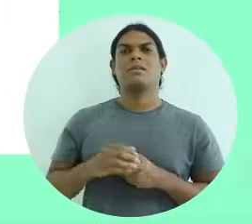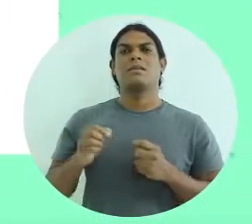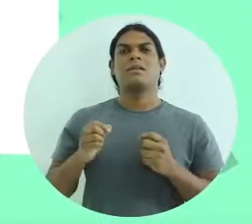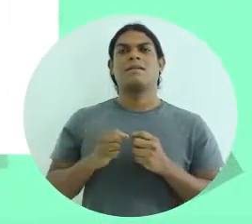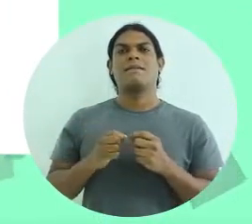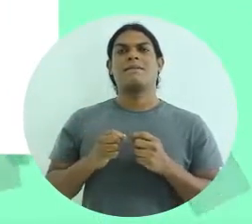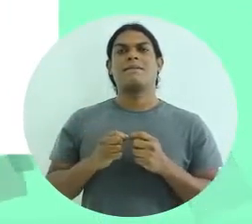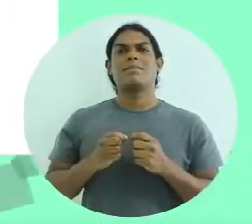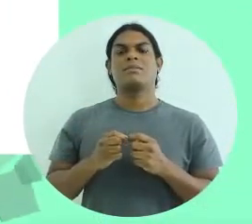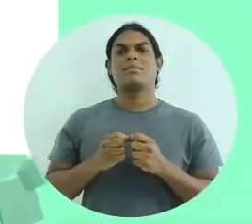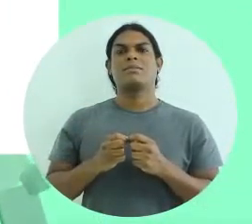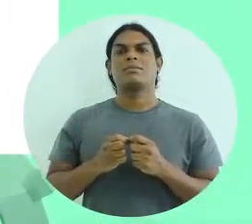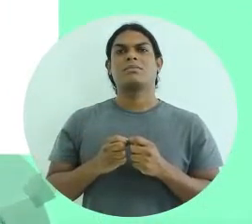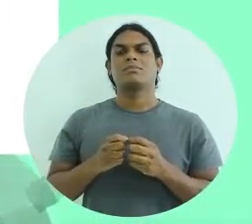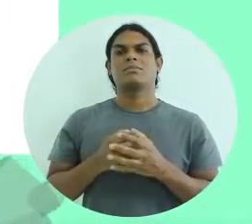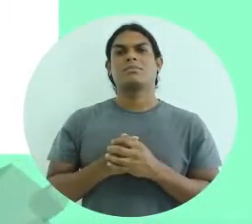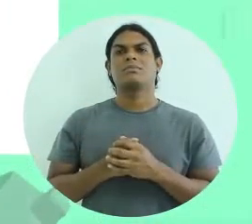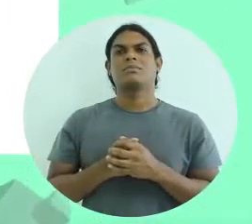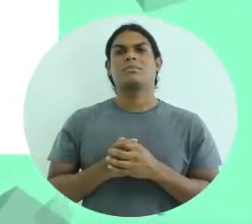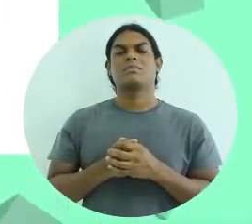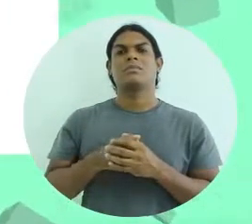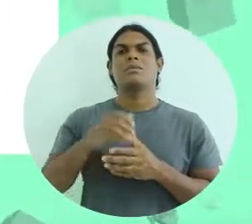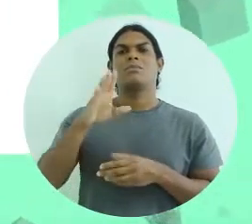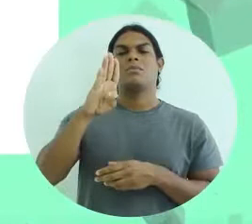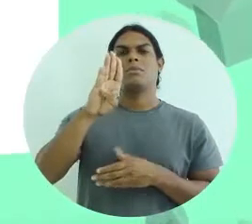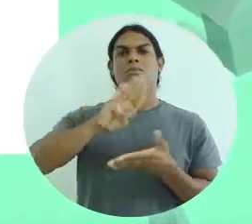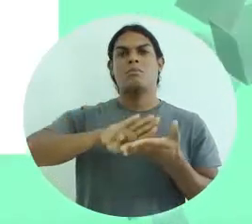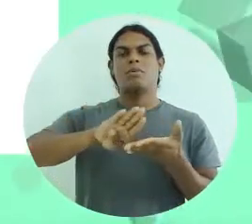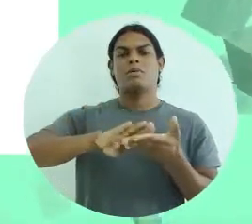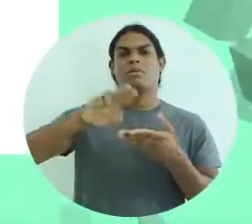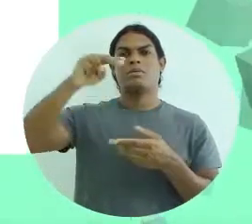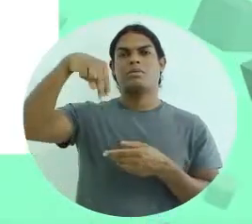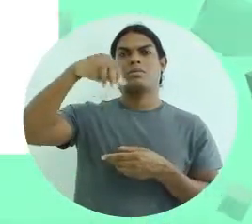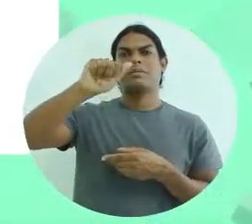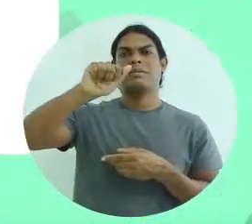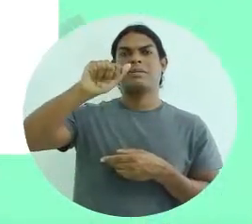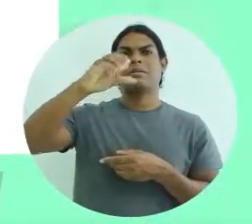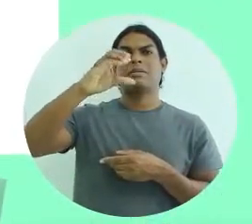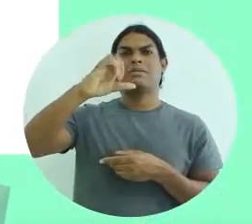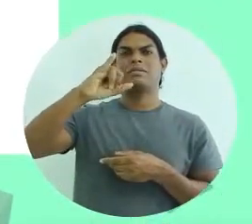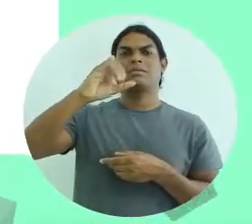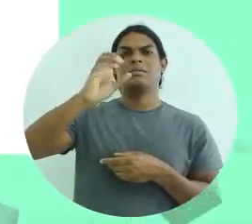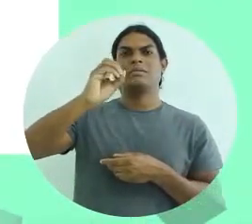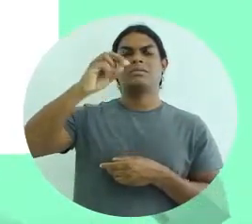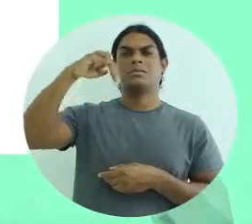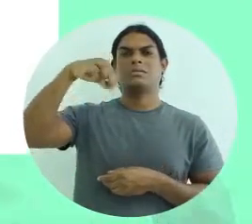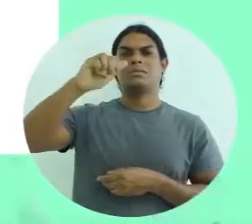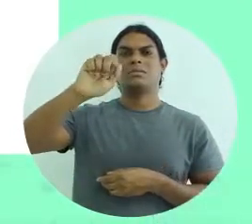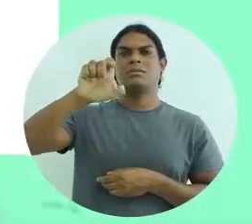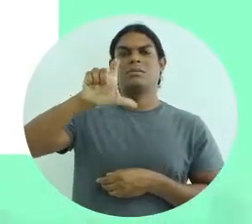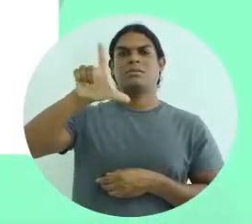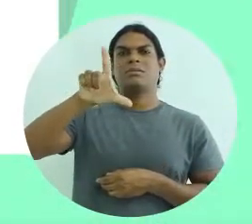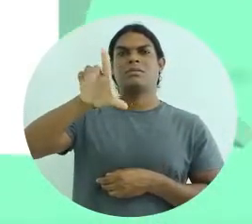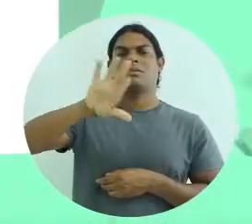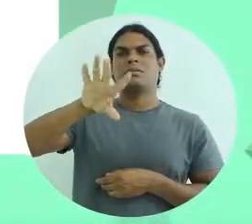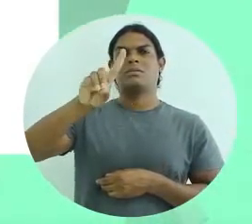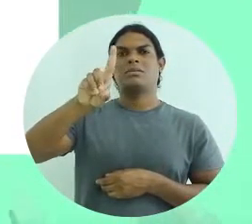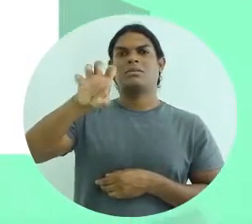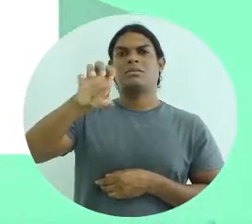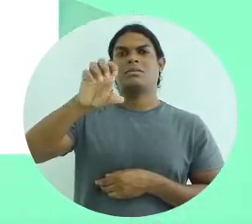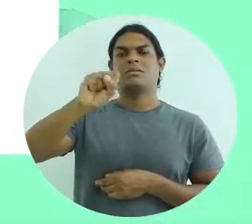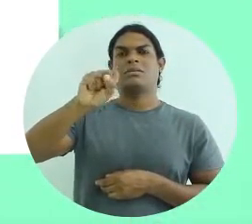oficiais oferecido pelo BNDES, o Banco Nacional de Desenvolvimento Econômico e Social, que é um banco que tem a função